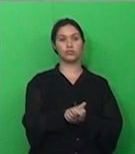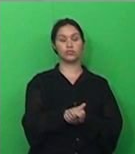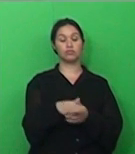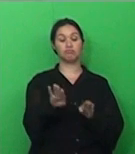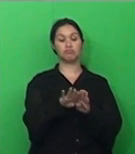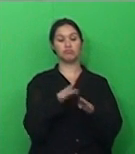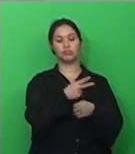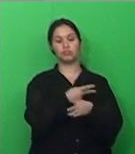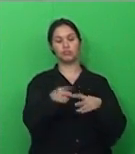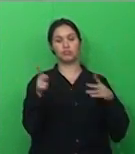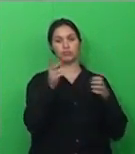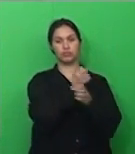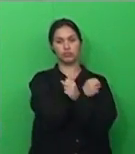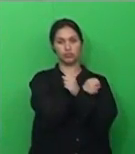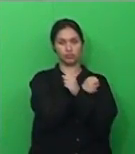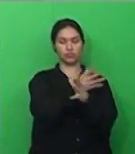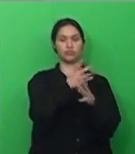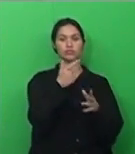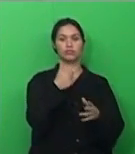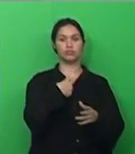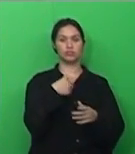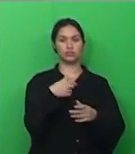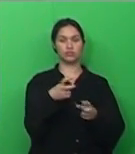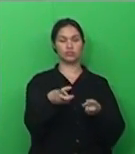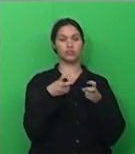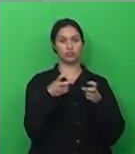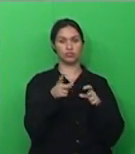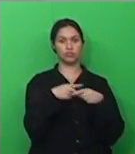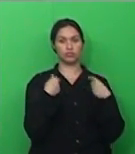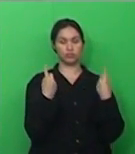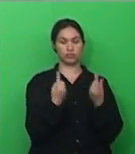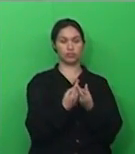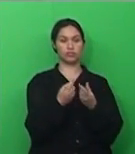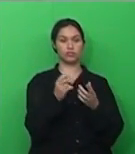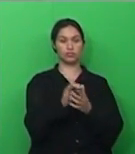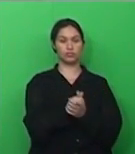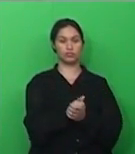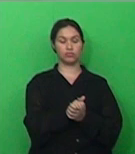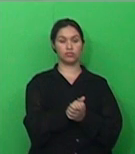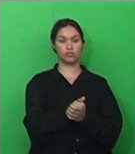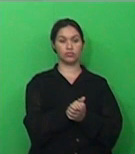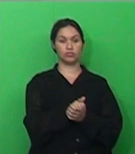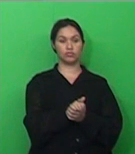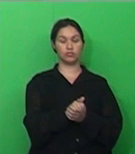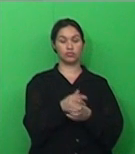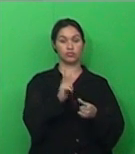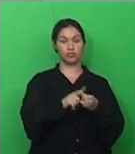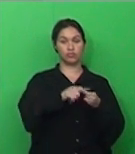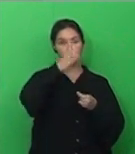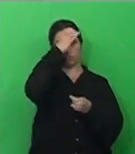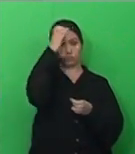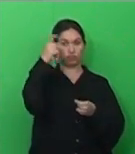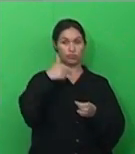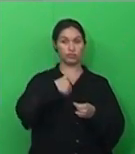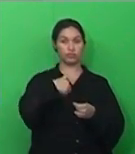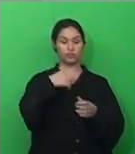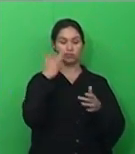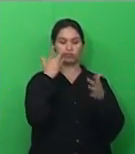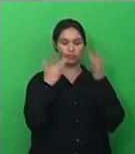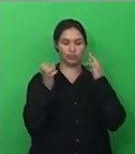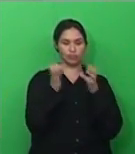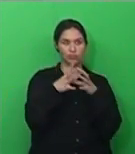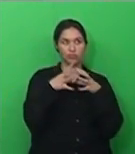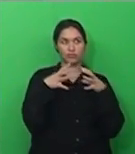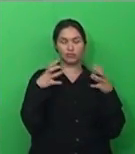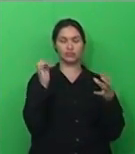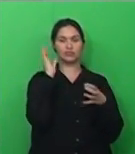chego à conclusão que Criciúma tem uma grande companhia do teatro, e eu vou pegar no pé de vocês daqui a pouco. Eu digo que o teatro é um templo, onde o palco é